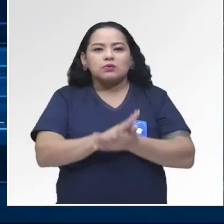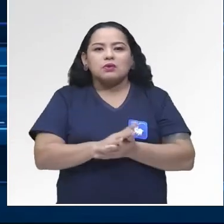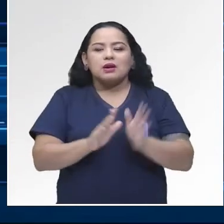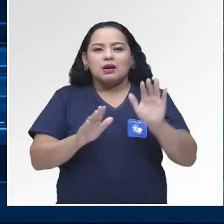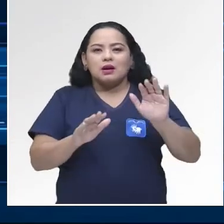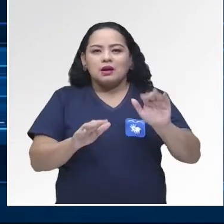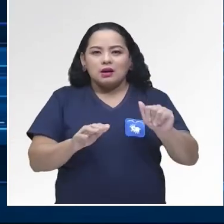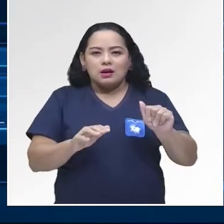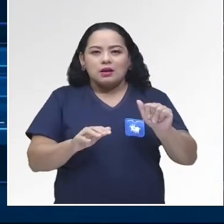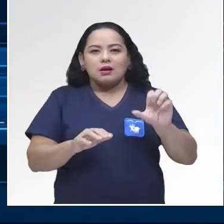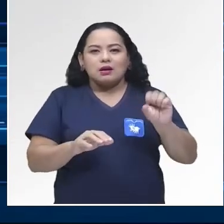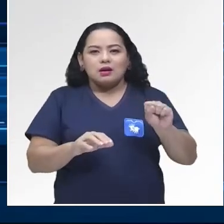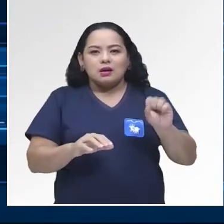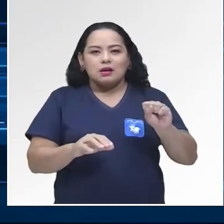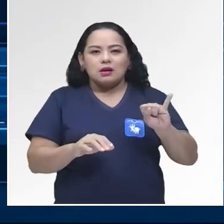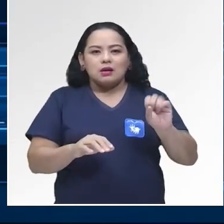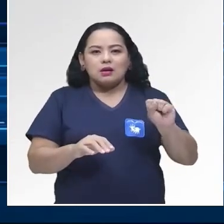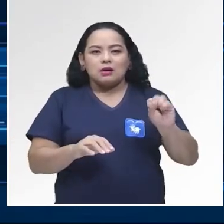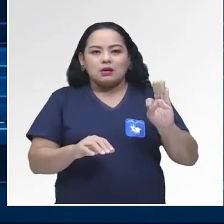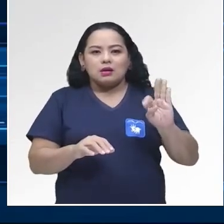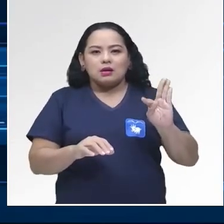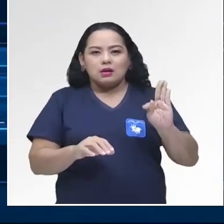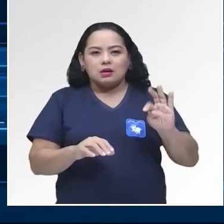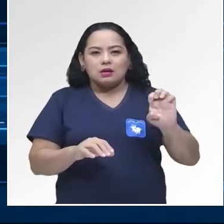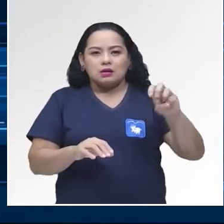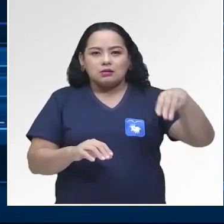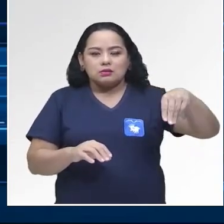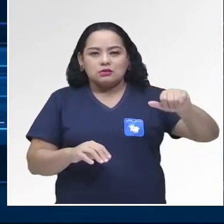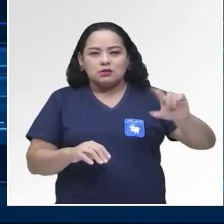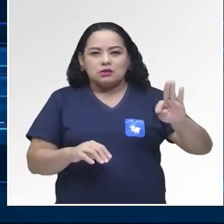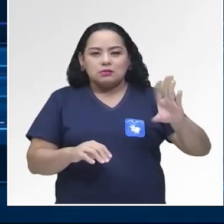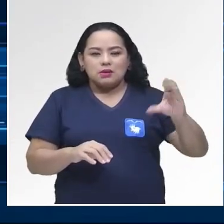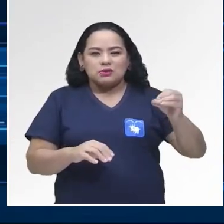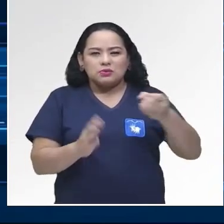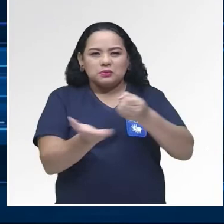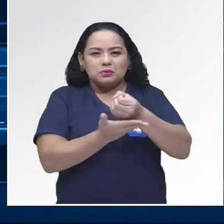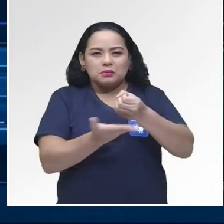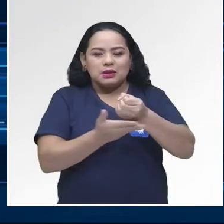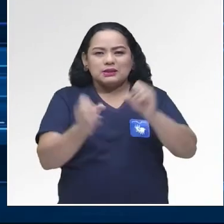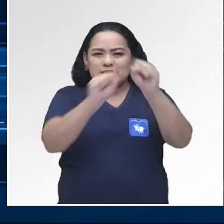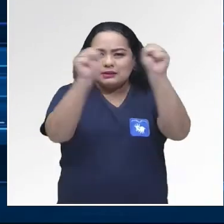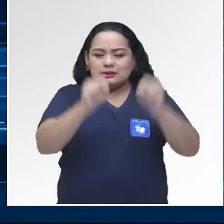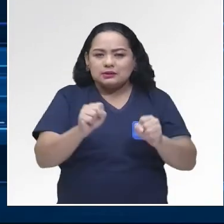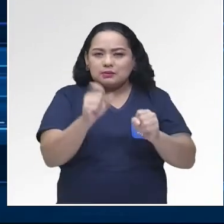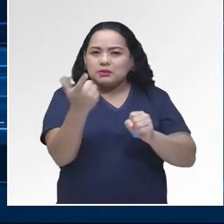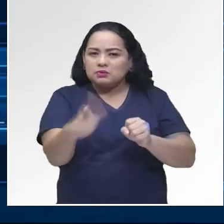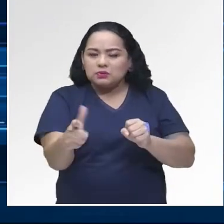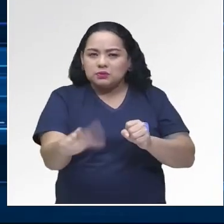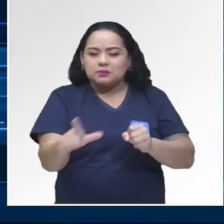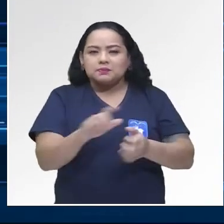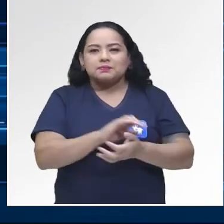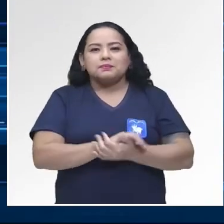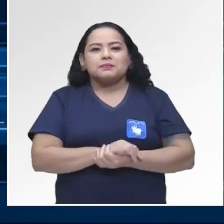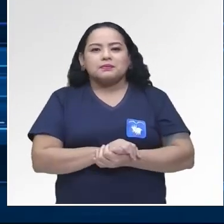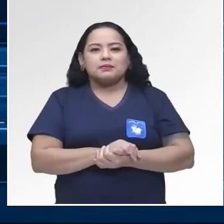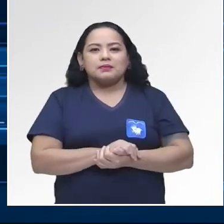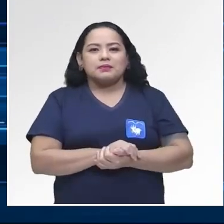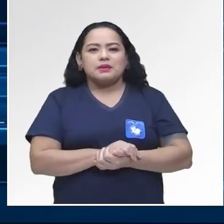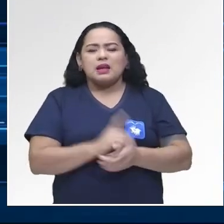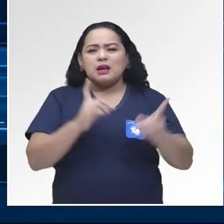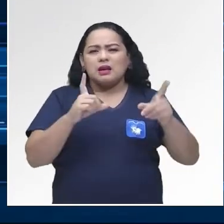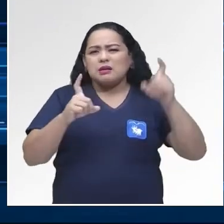ele não tem nenhuma base de sistema, né? Não tem. Então, ele não está